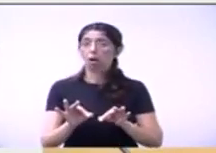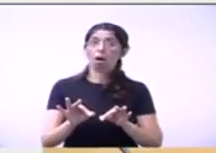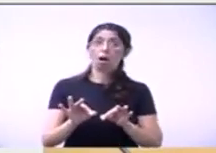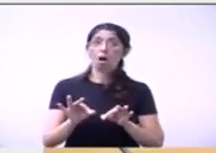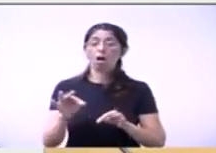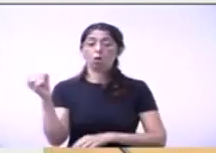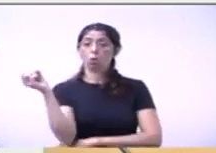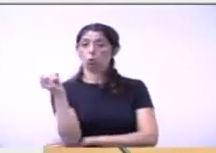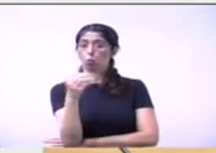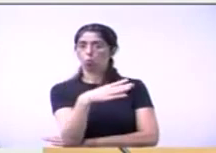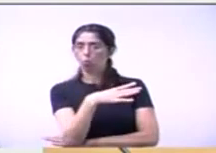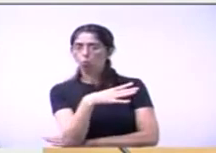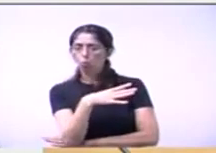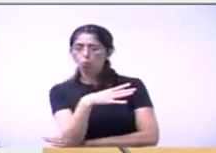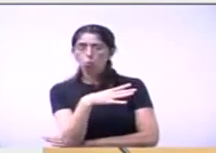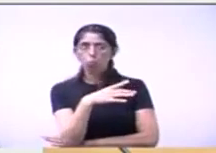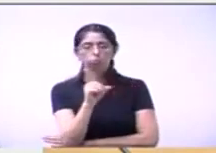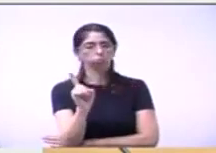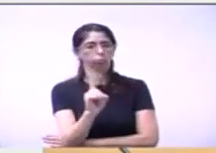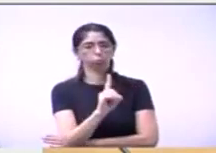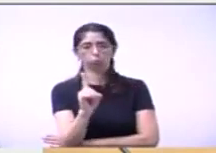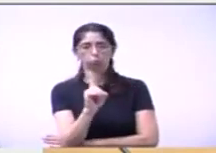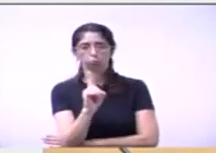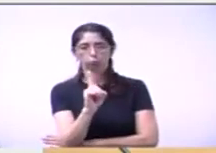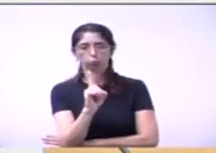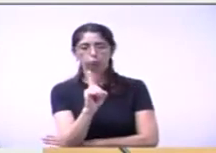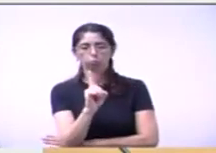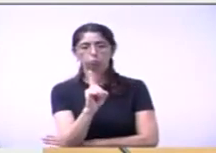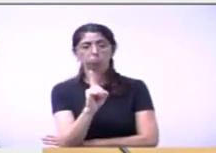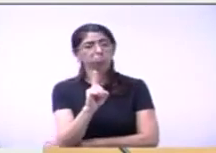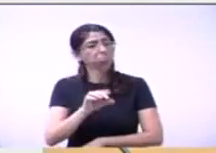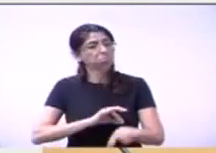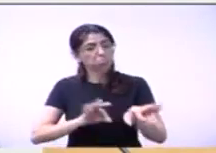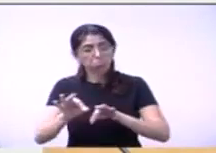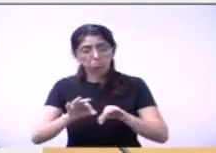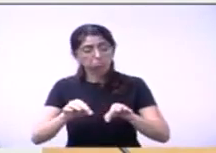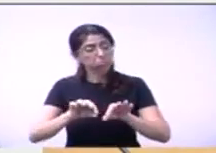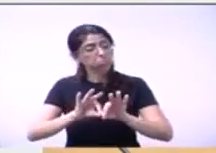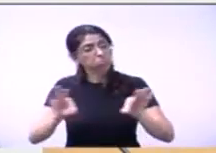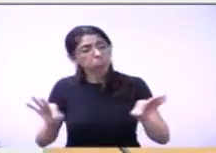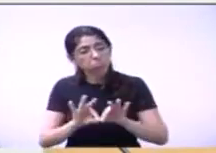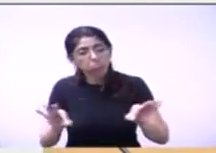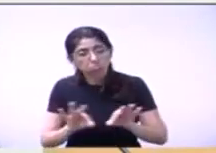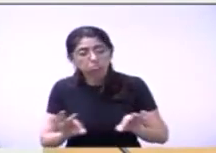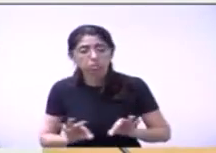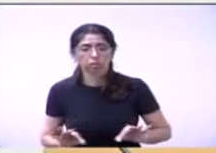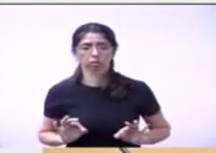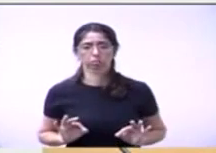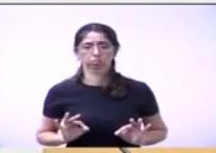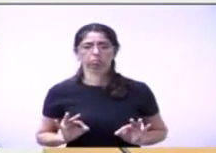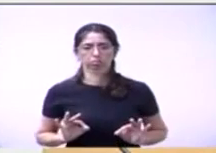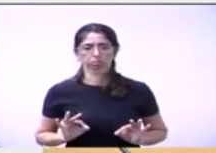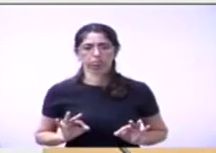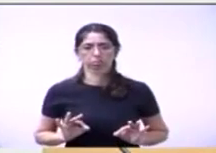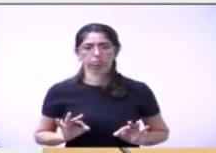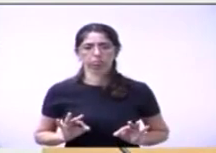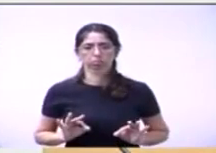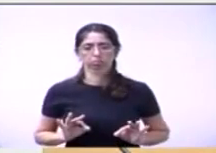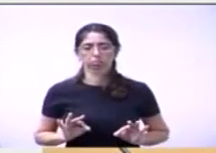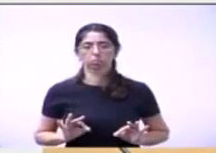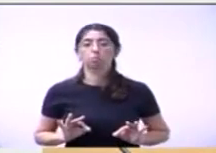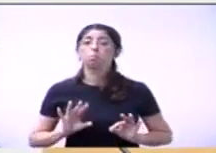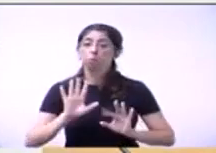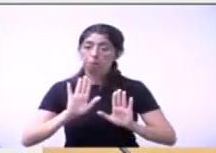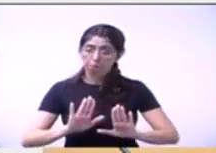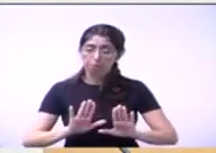é toda a tabulação de que apresentamos através dessa tribuna ao longo de todo o mandato, que foi